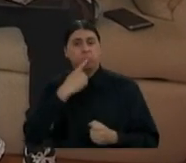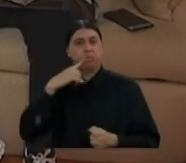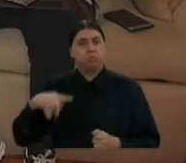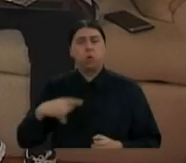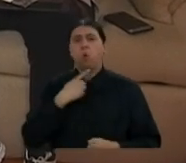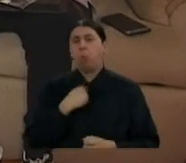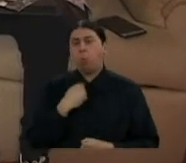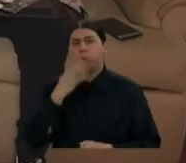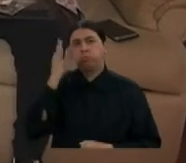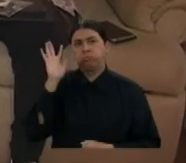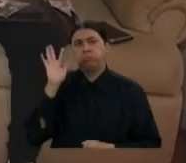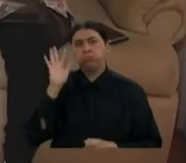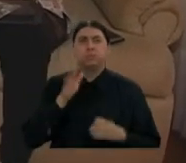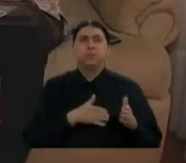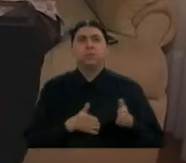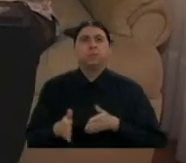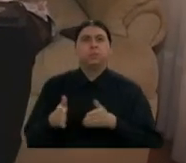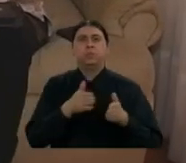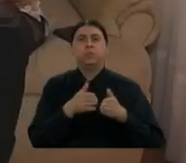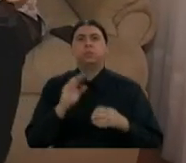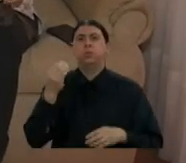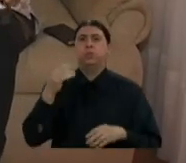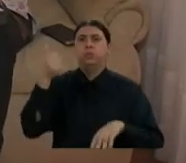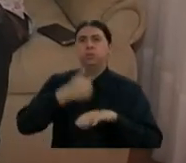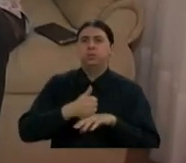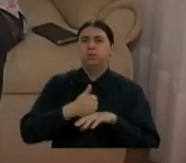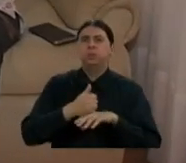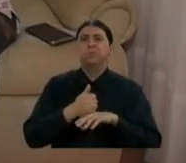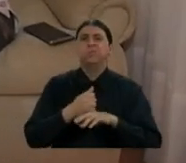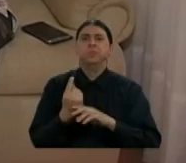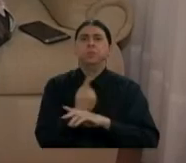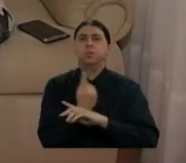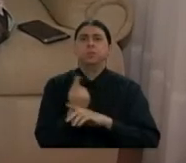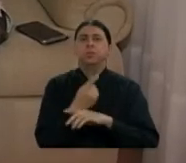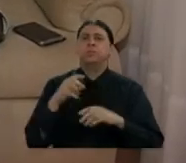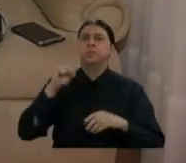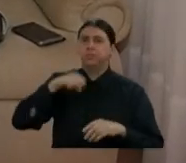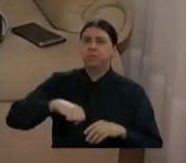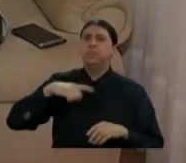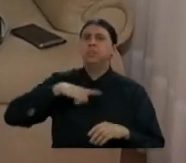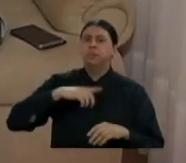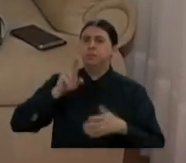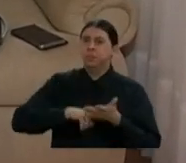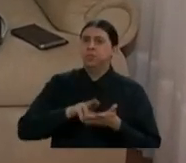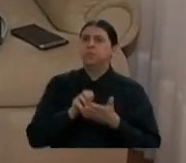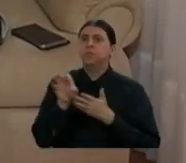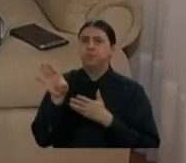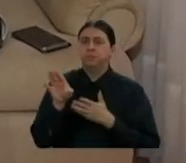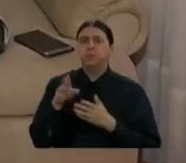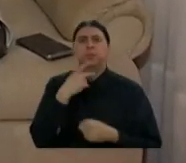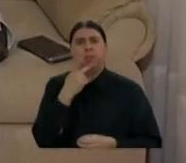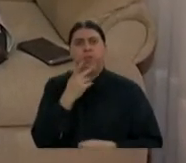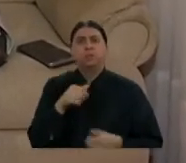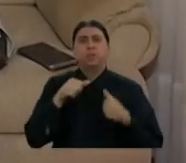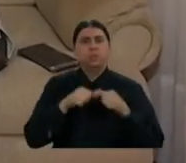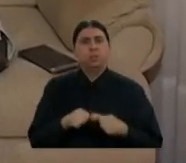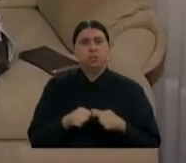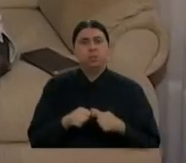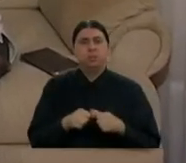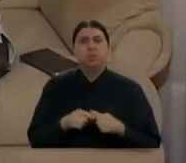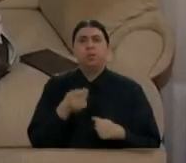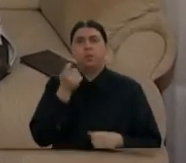já no caminho para porto alegre no sax aí sim nós mandamos uma mensagem para todo mundo e nós estamos chegando com